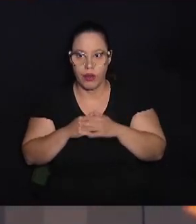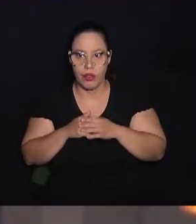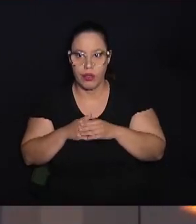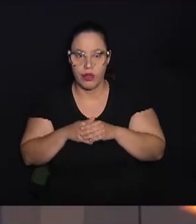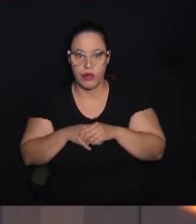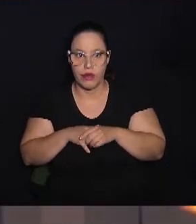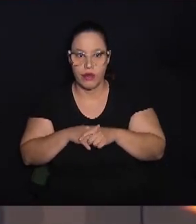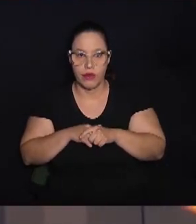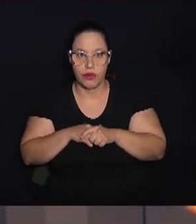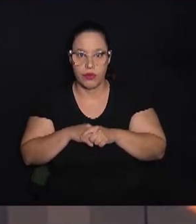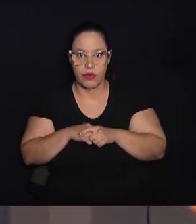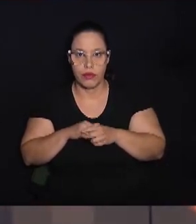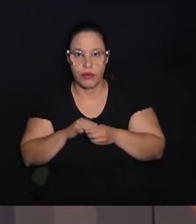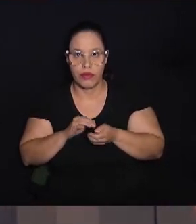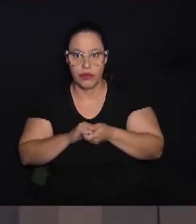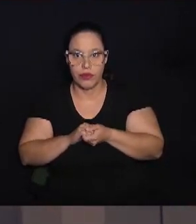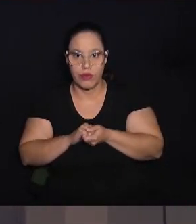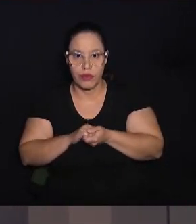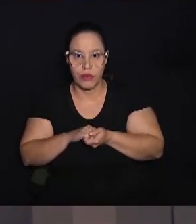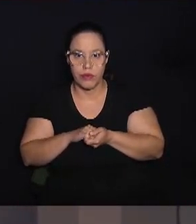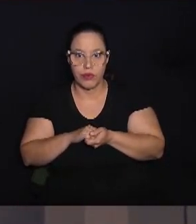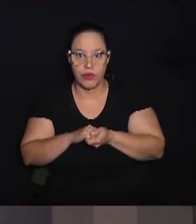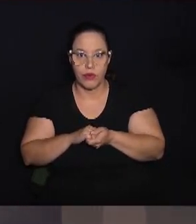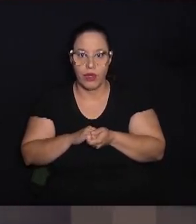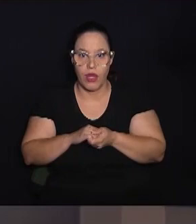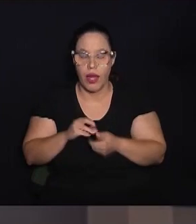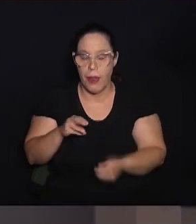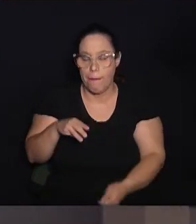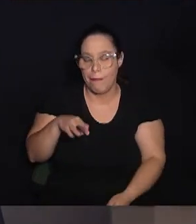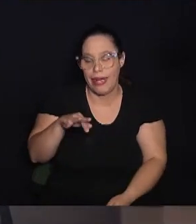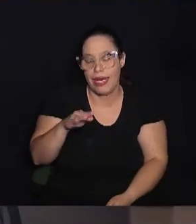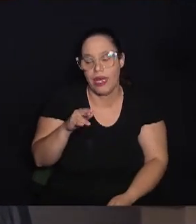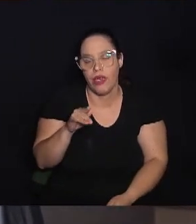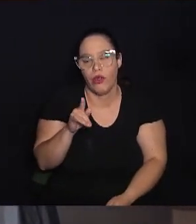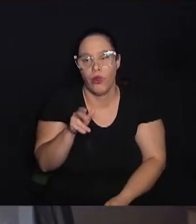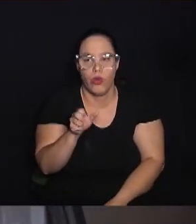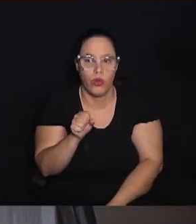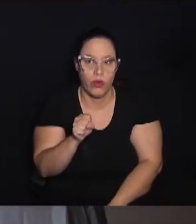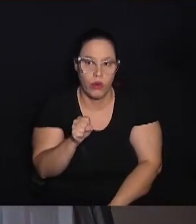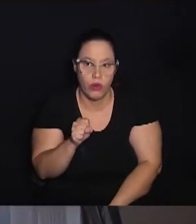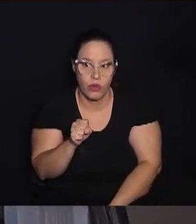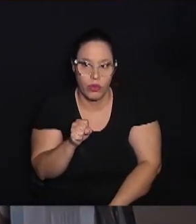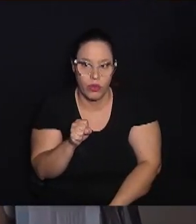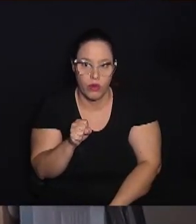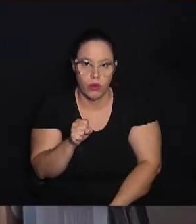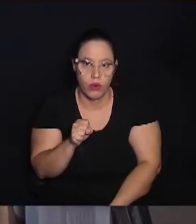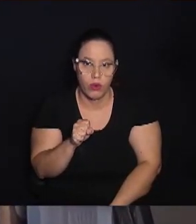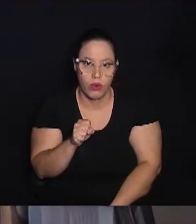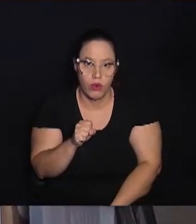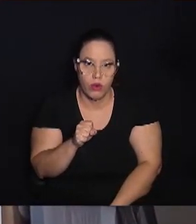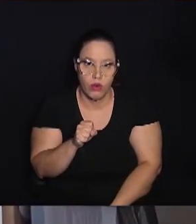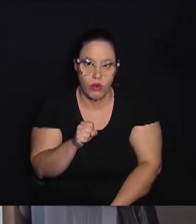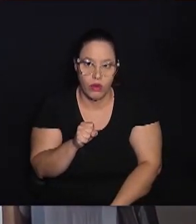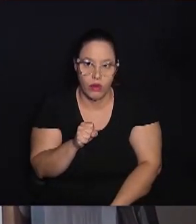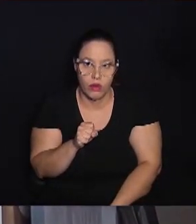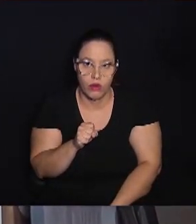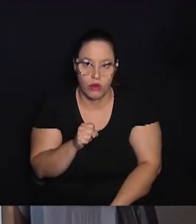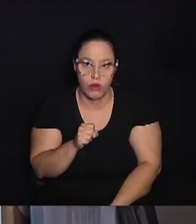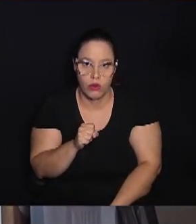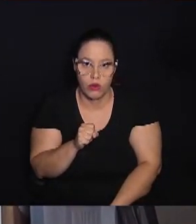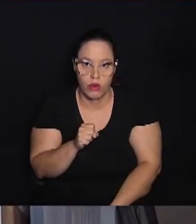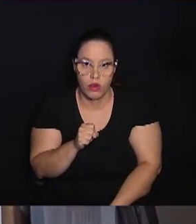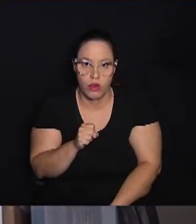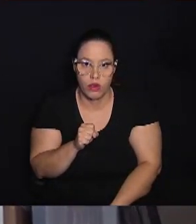faz tudo aqui emva né tem as miniaturas as nossas peças que a gente faz de todos os personagens né modelado pelo incrível Wesley